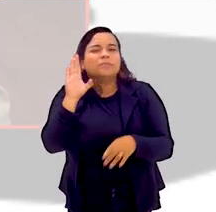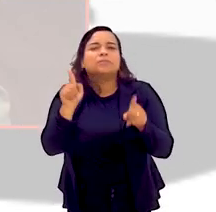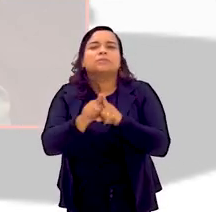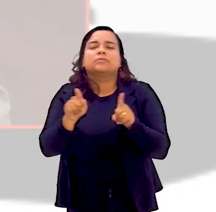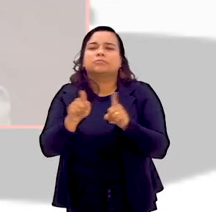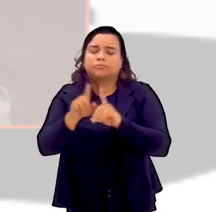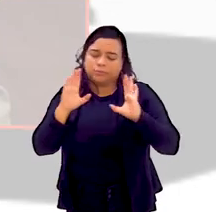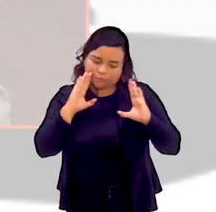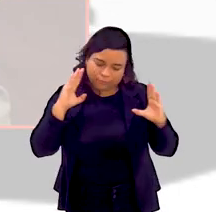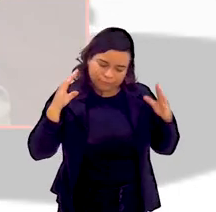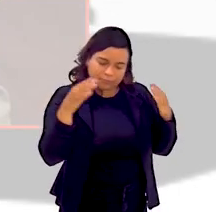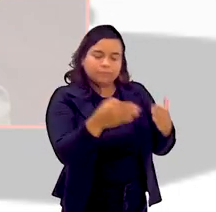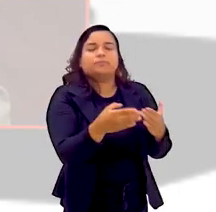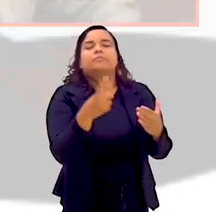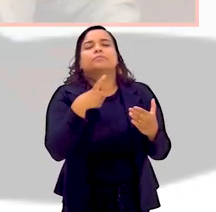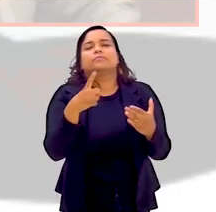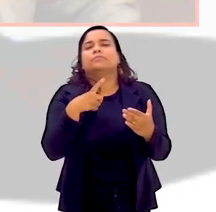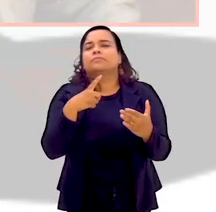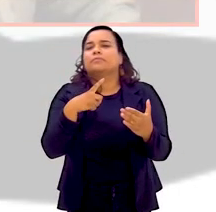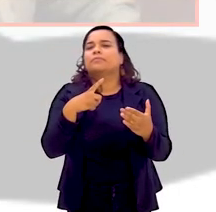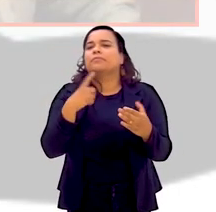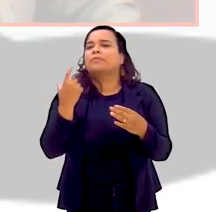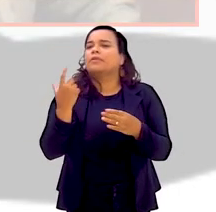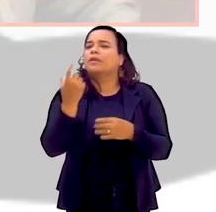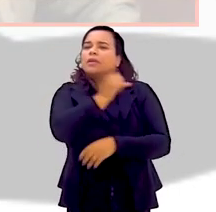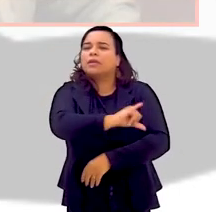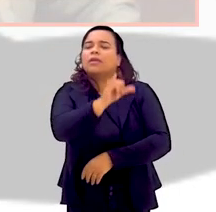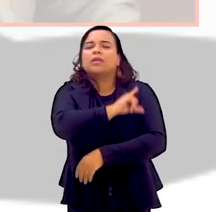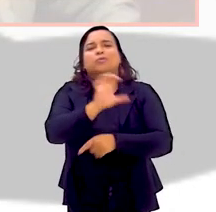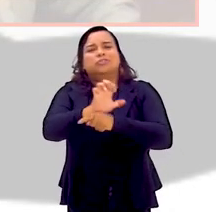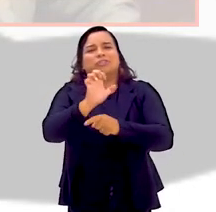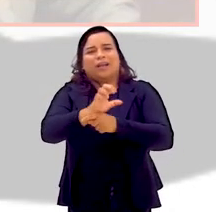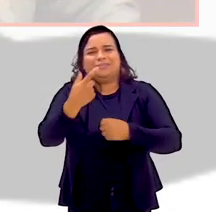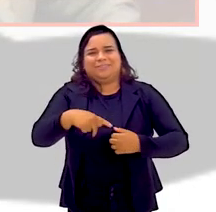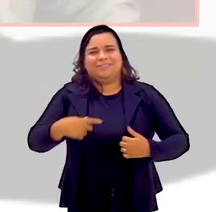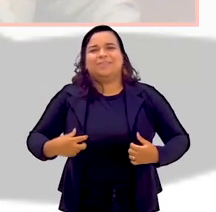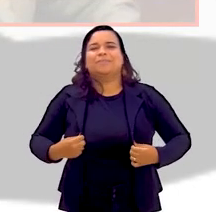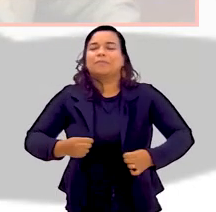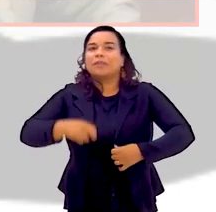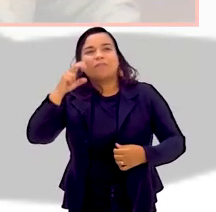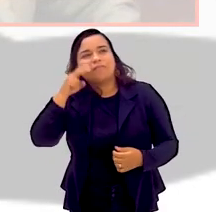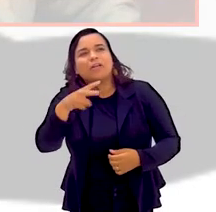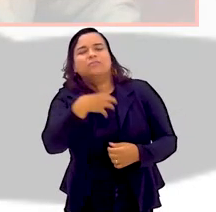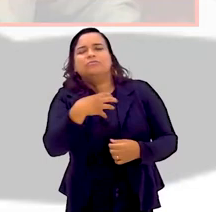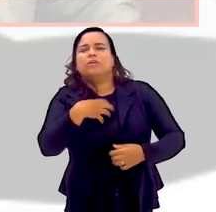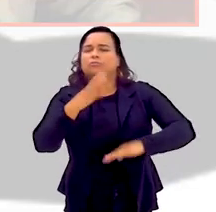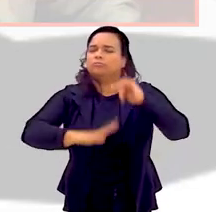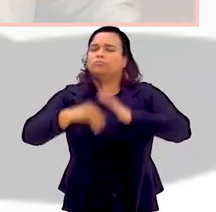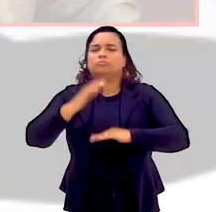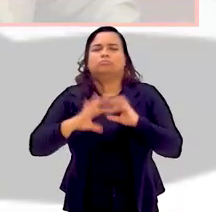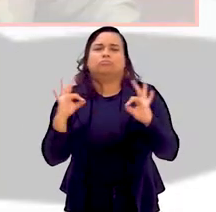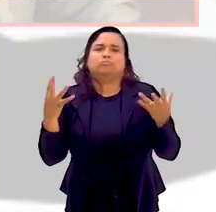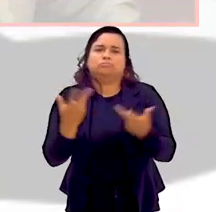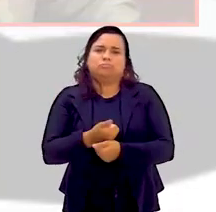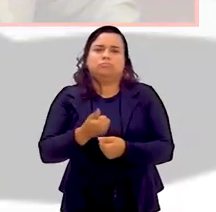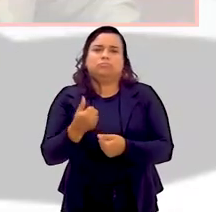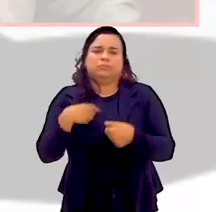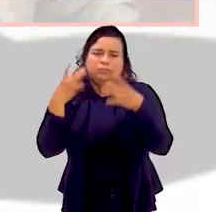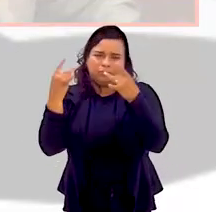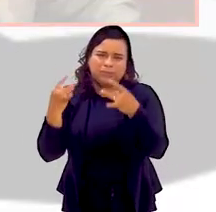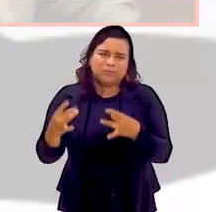certeza volta-se para os destinos do Rio de Janeiro, do estado do Rio de Janeiro, de uma maneira muito efetiva e